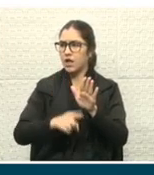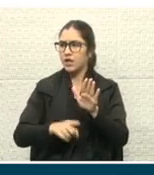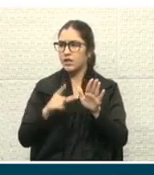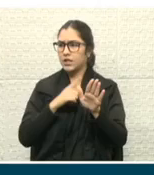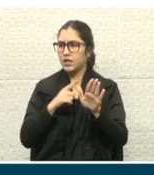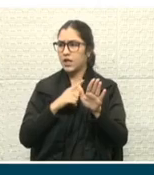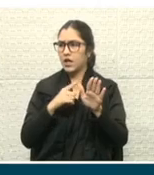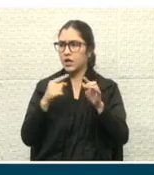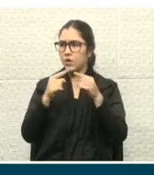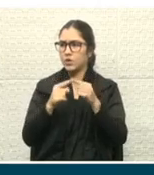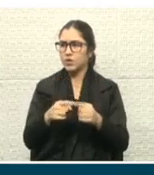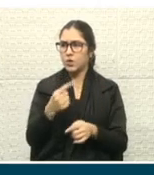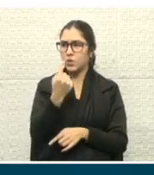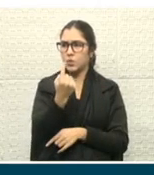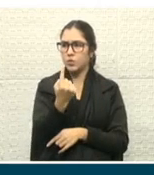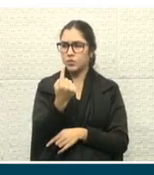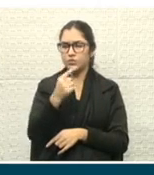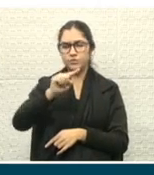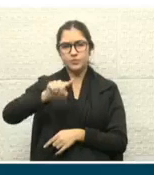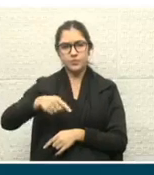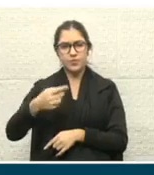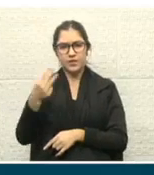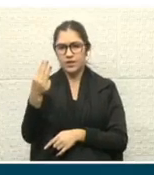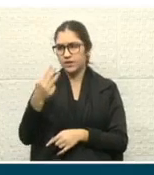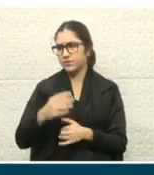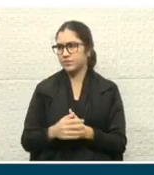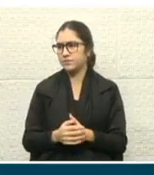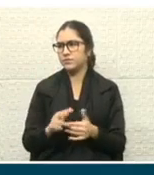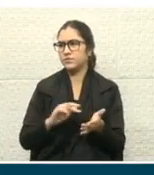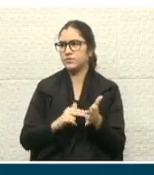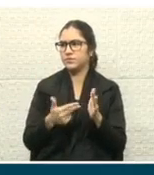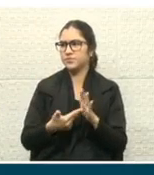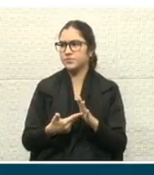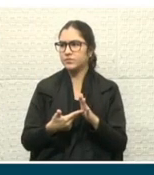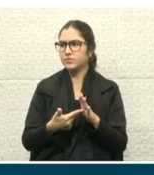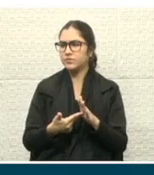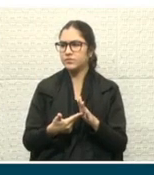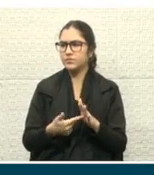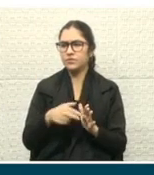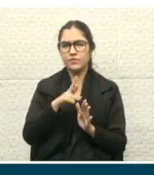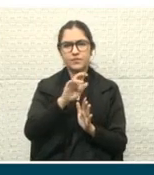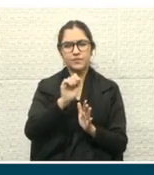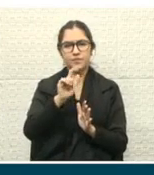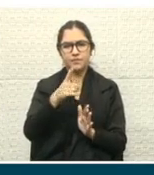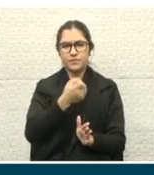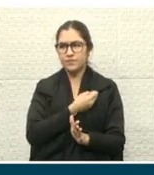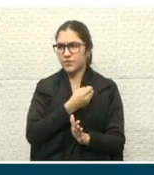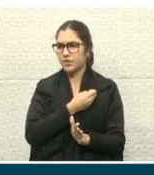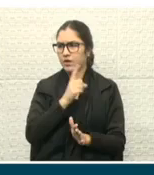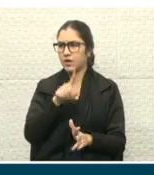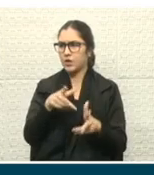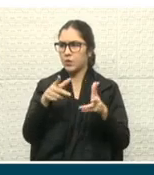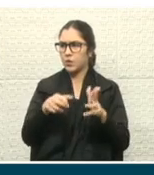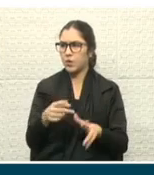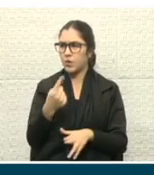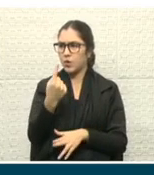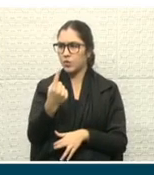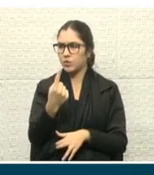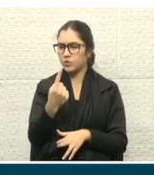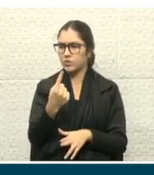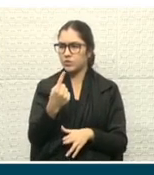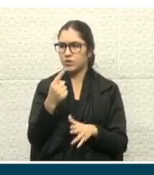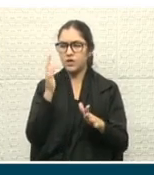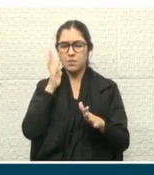tem coordenadas 1 e 3. Isso quer dizer que a parte real desse número é igual a 1, a